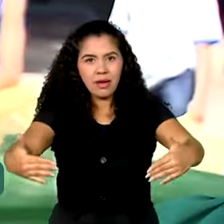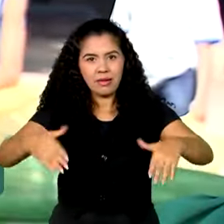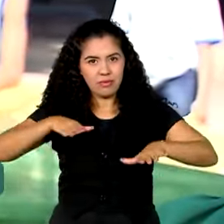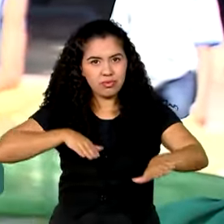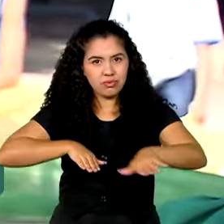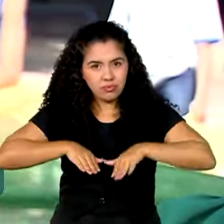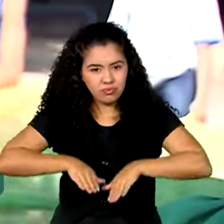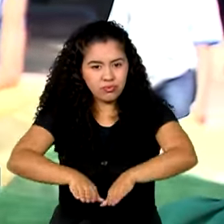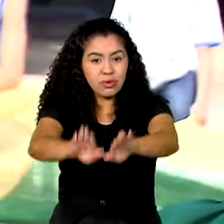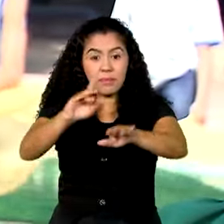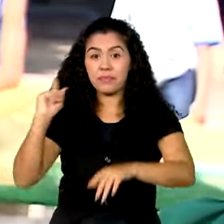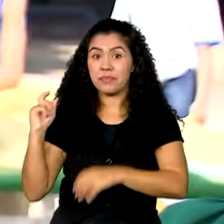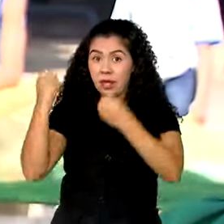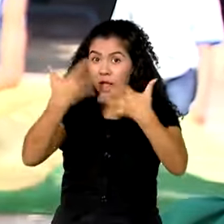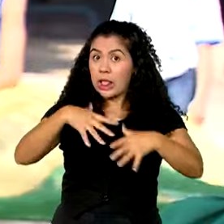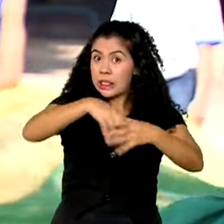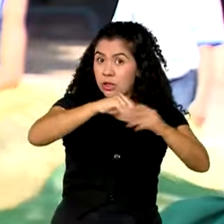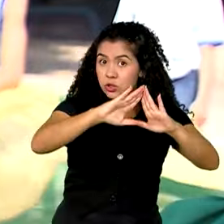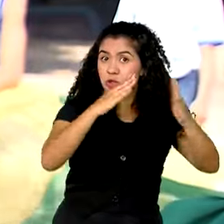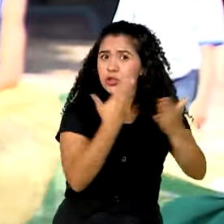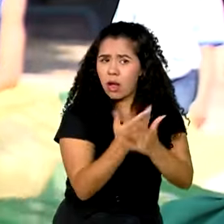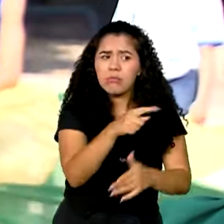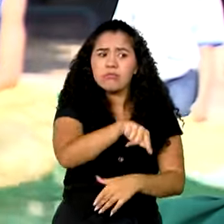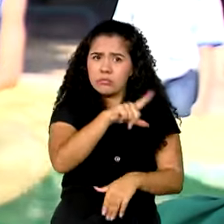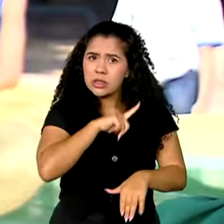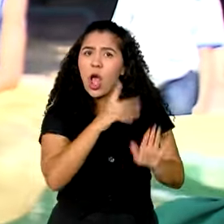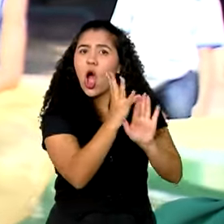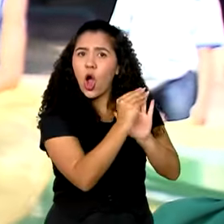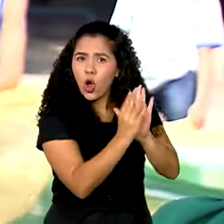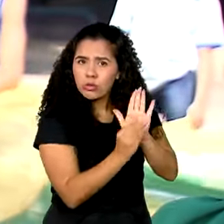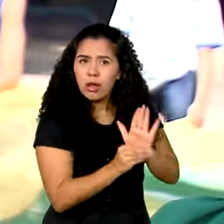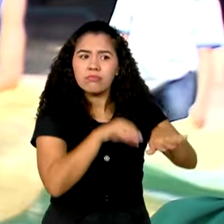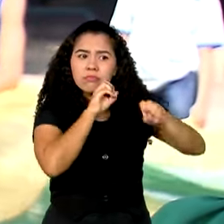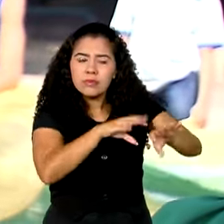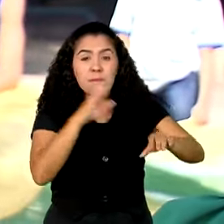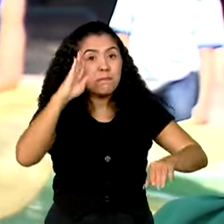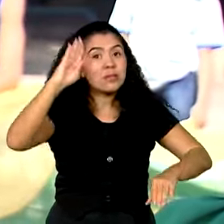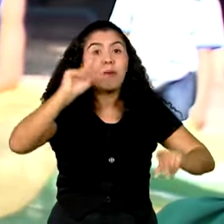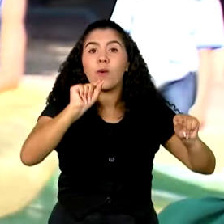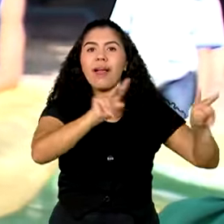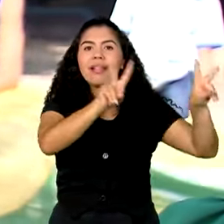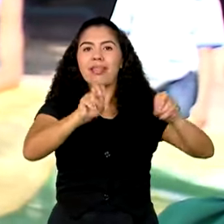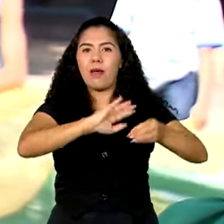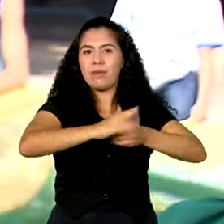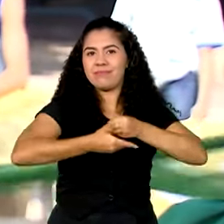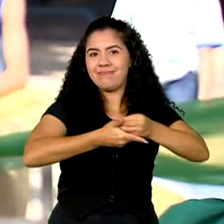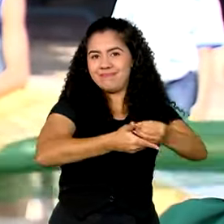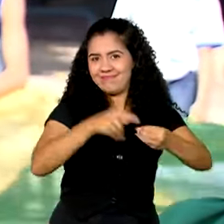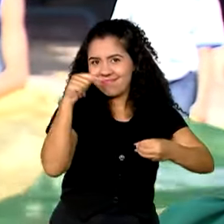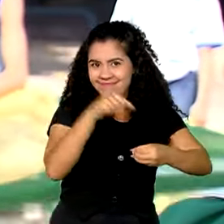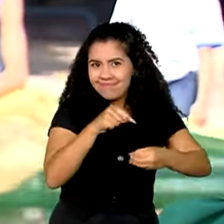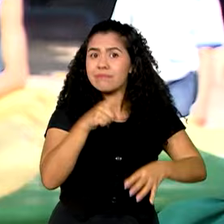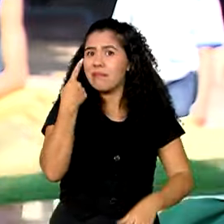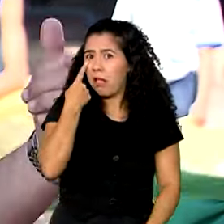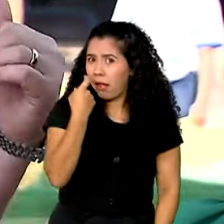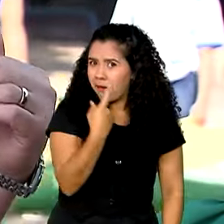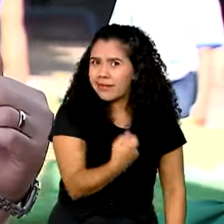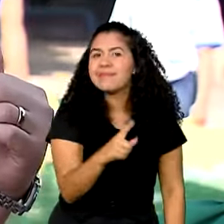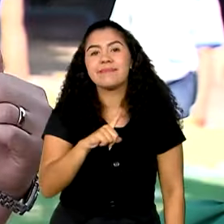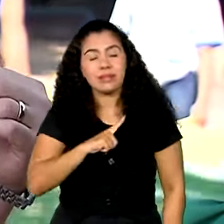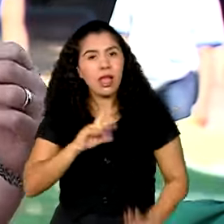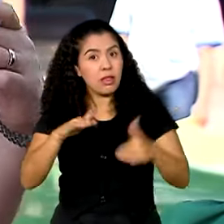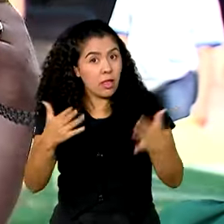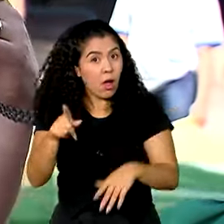escola eles estão estudando sobre isso também, né? Principalmente esse ano com a sustentabilidade. Então é muito interessante. E como